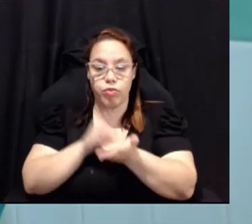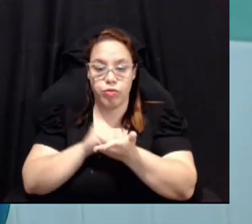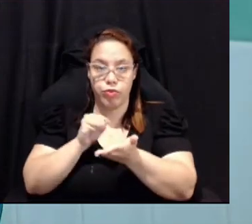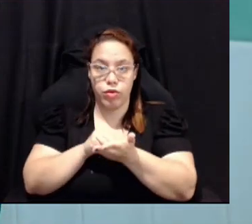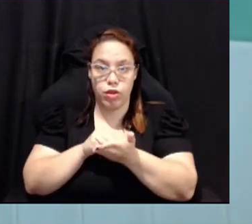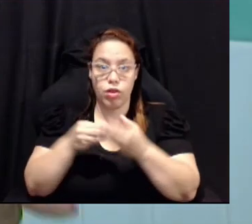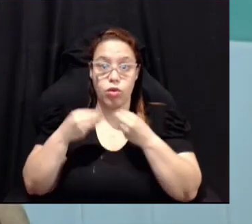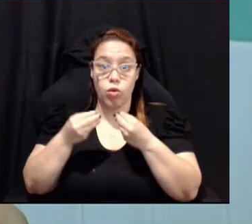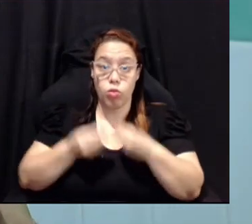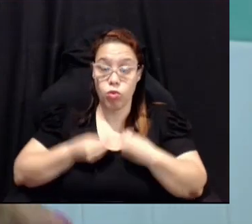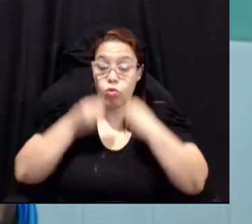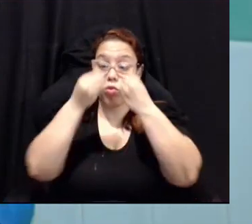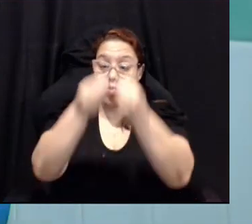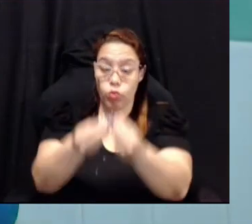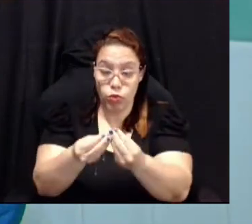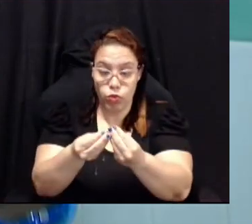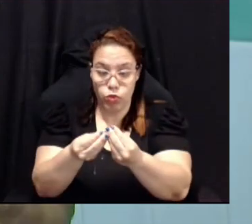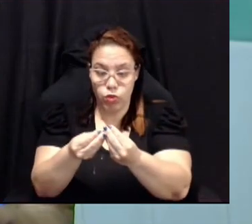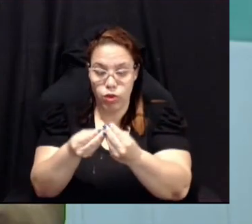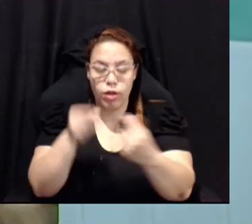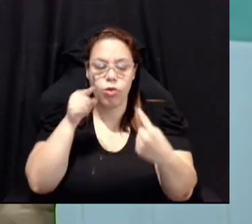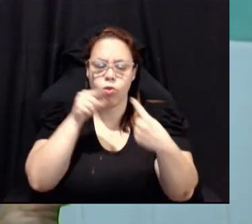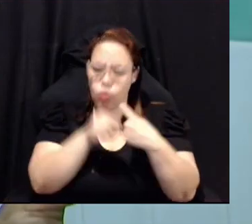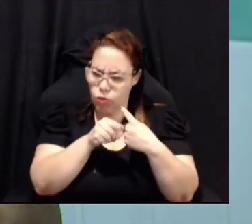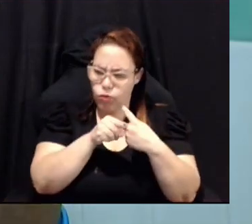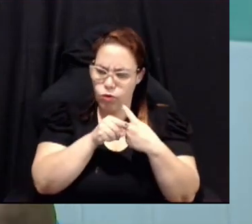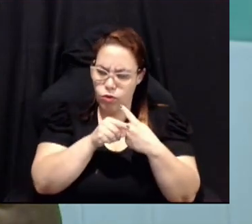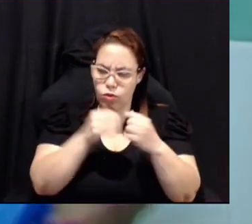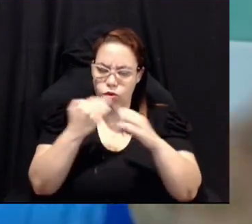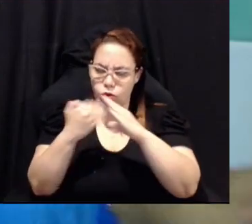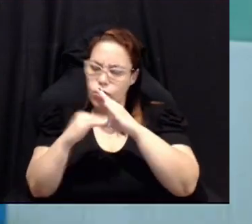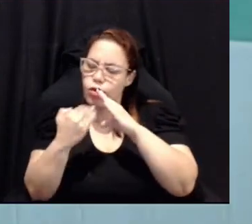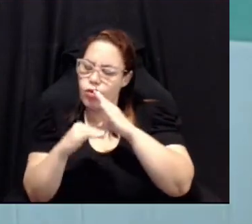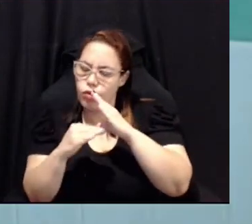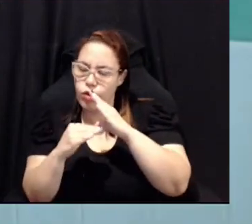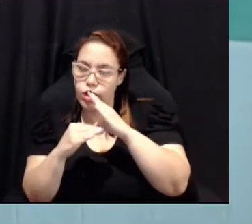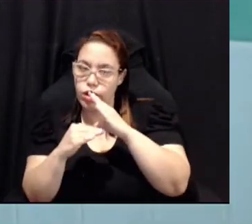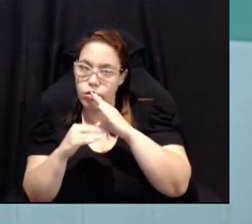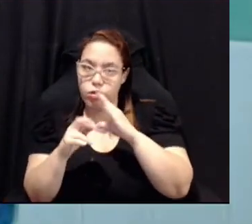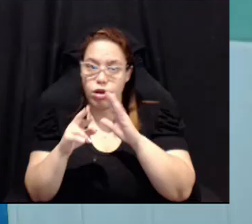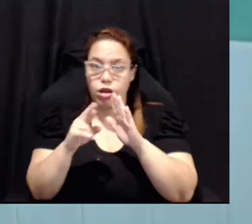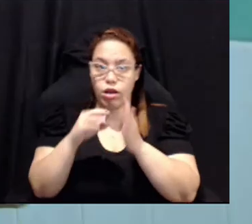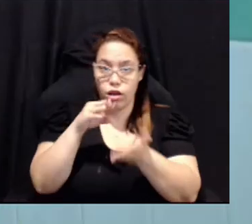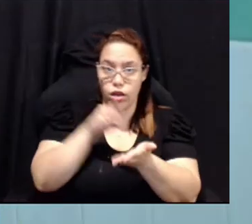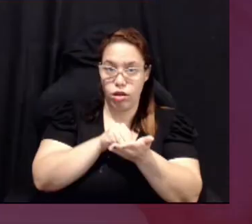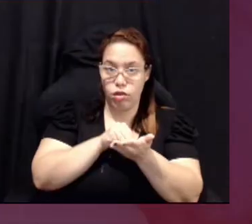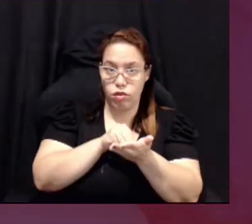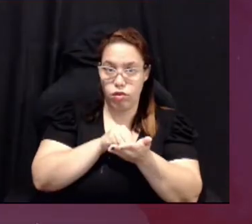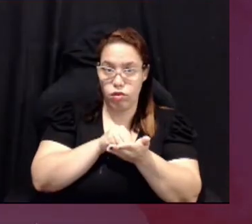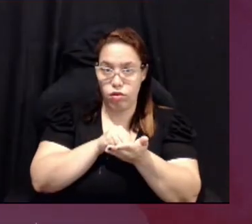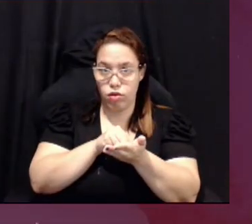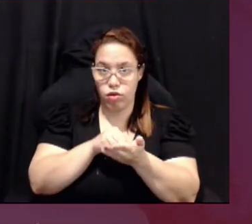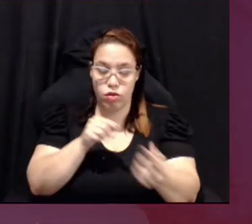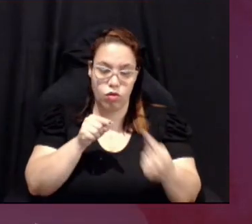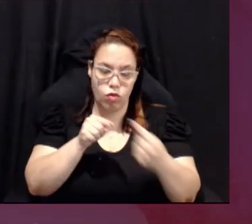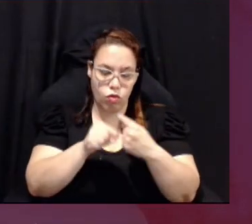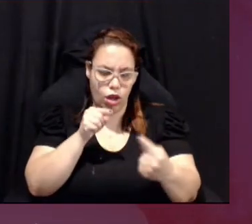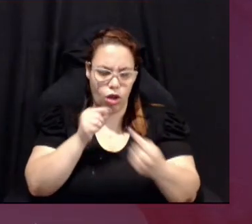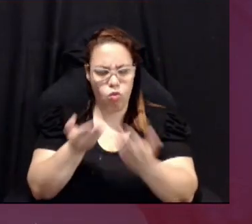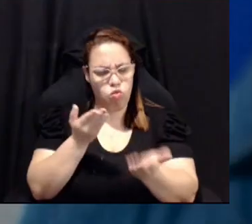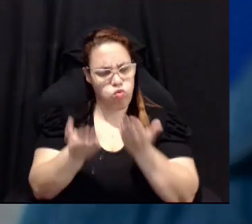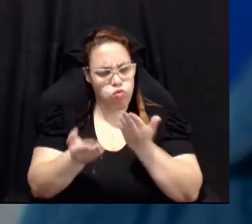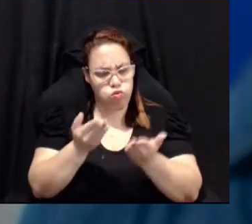a gente vai confrontar, enviar isso para a Receita Federal e ela vai cruzar esses dados. Quem não